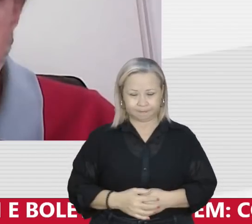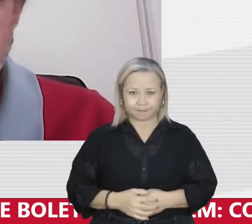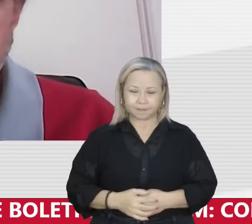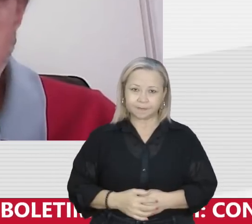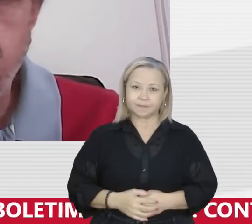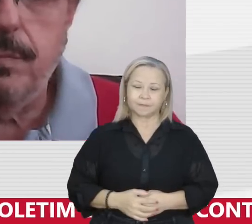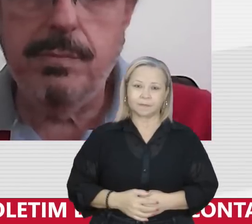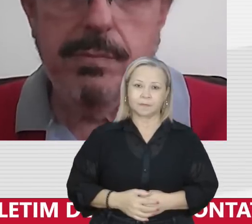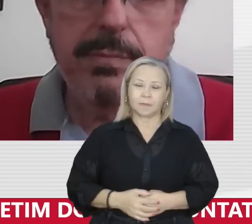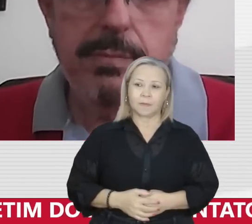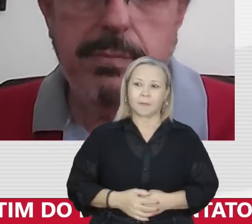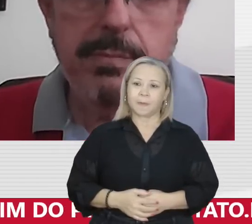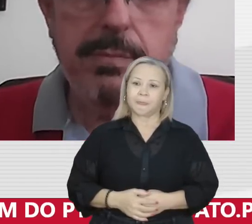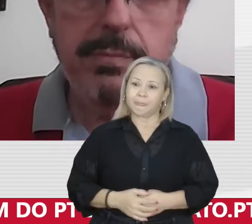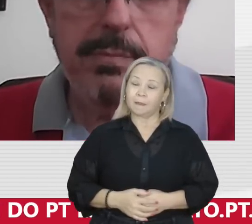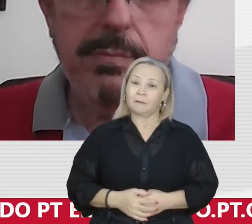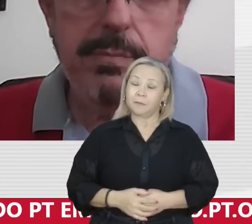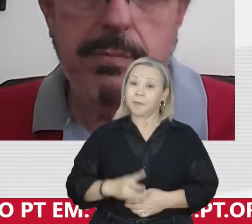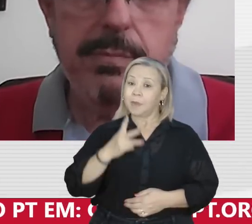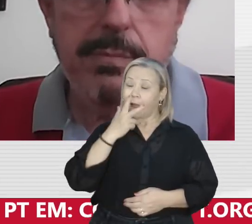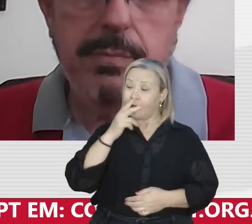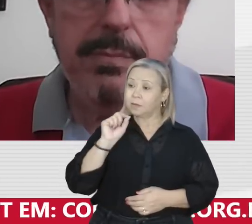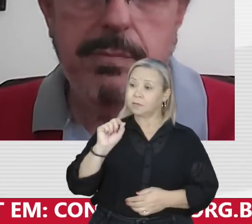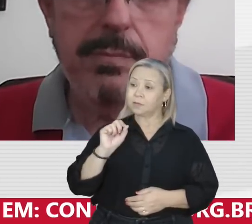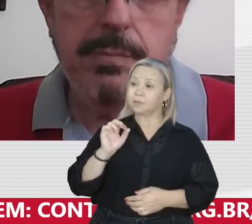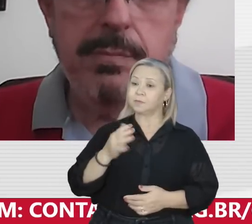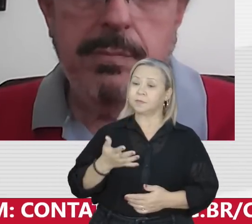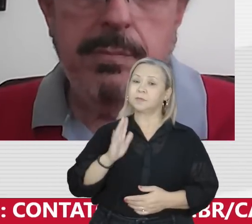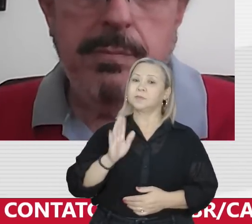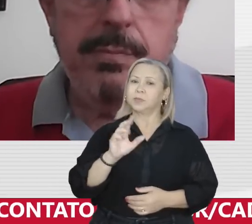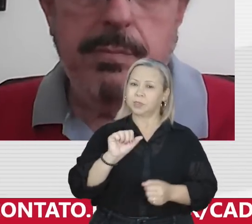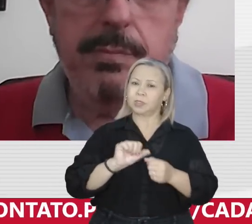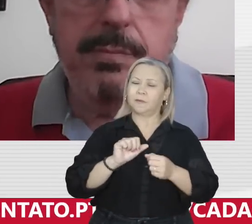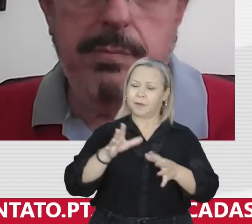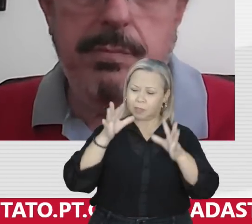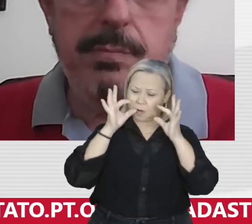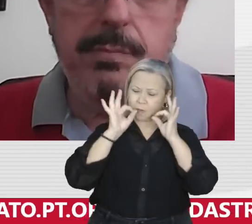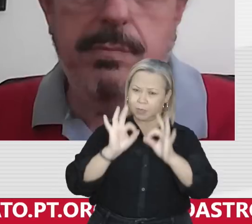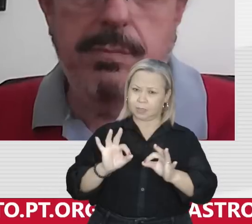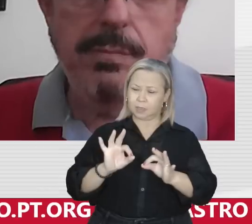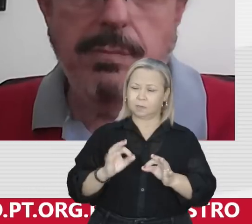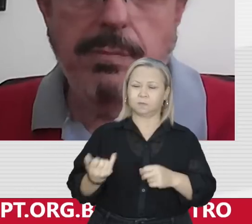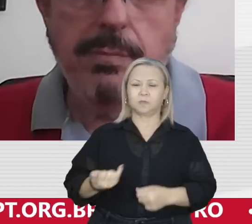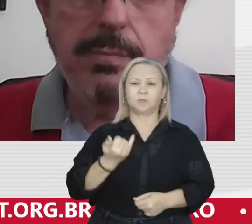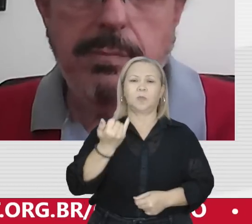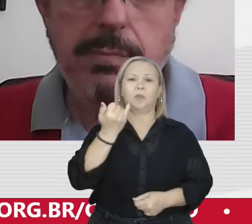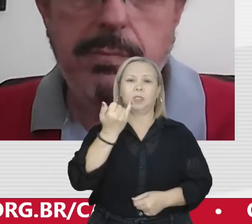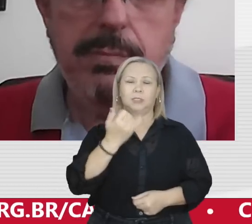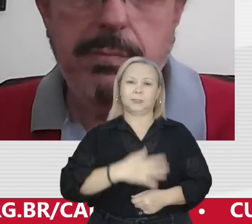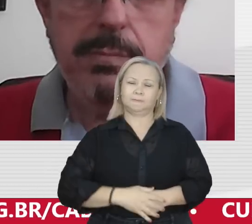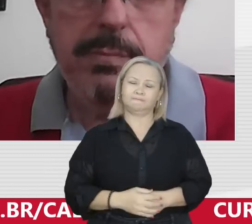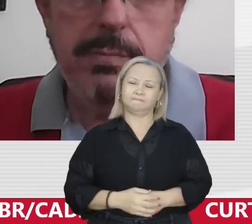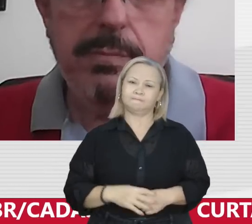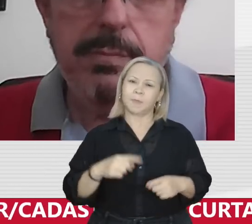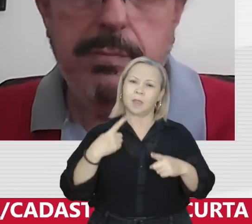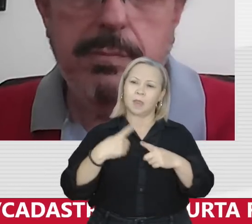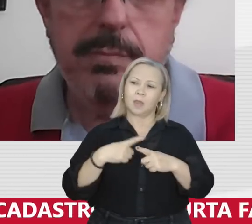Muito bem. E eu queria que você comentasse, você já fez essa observação, mas eu acho muito importante,